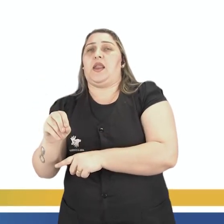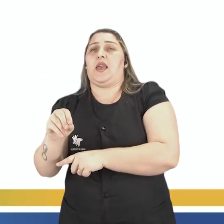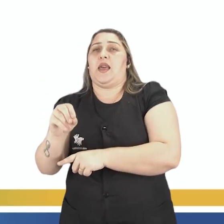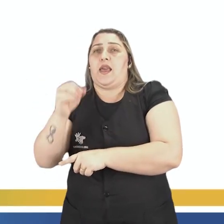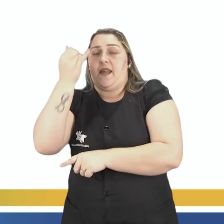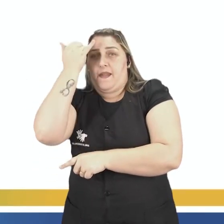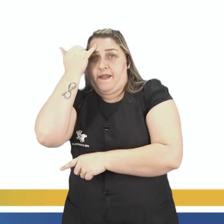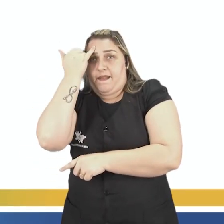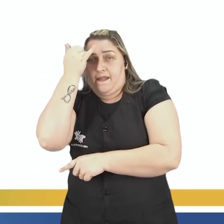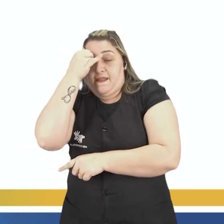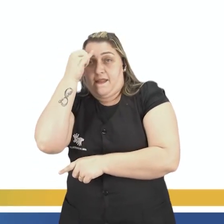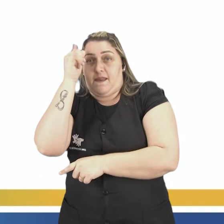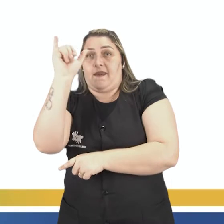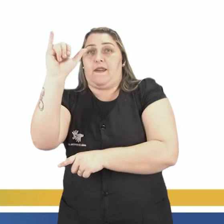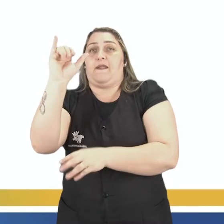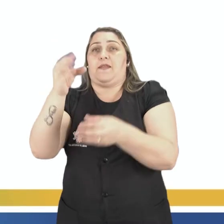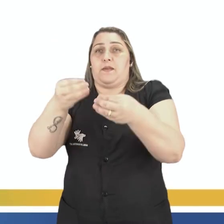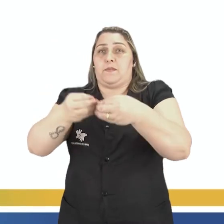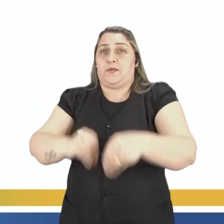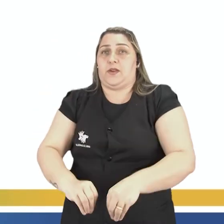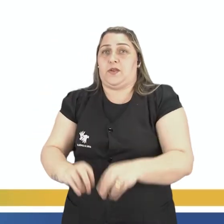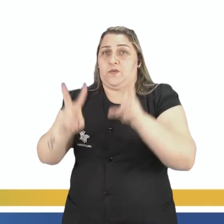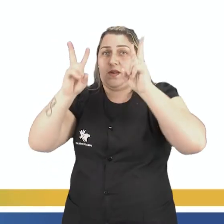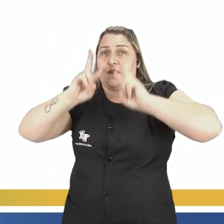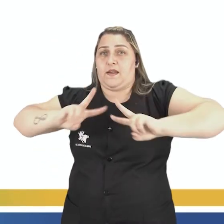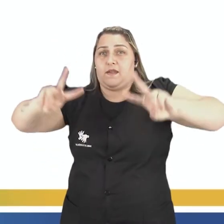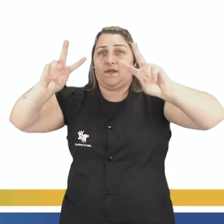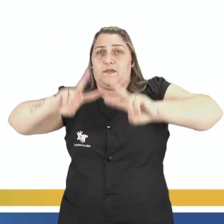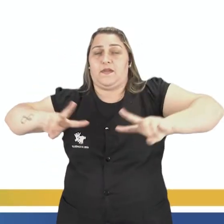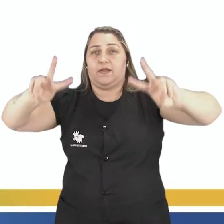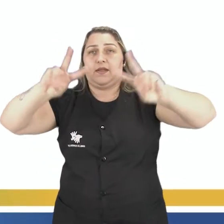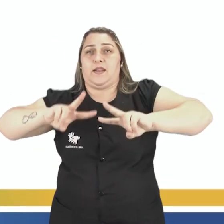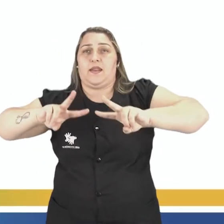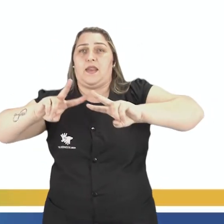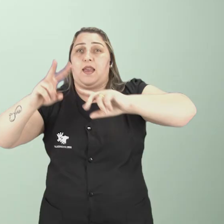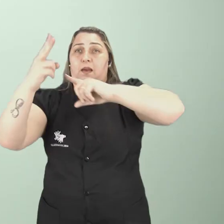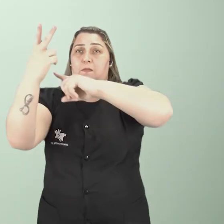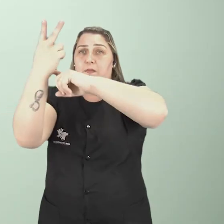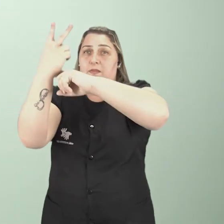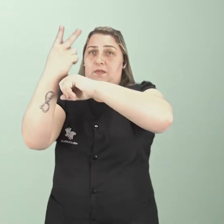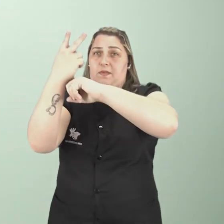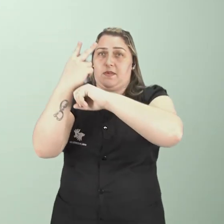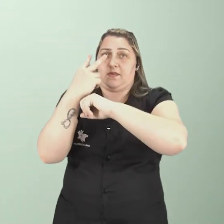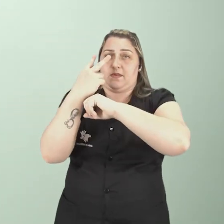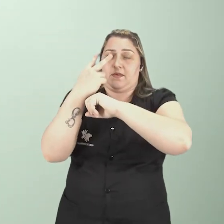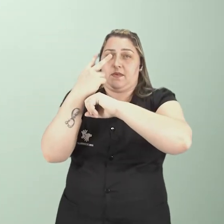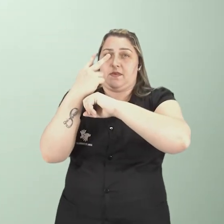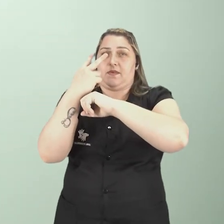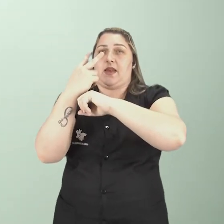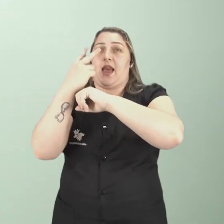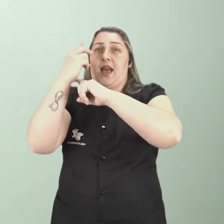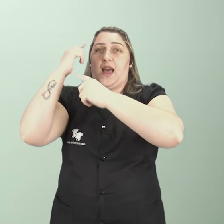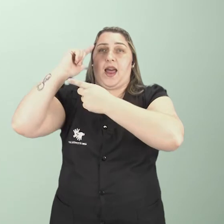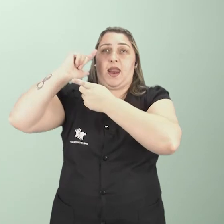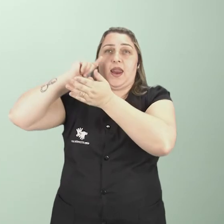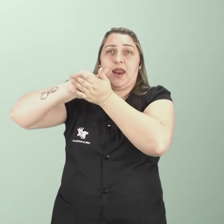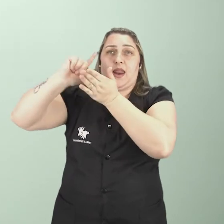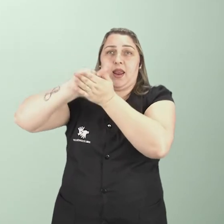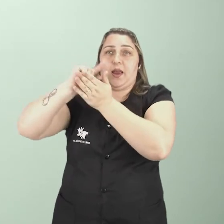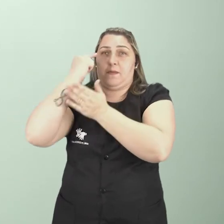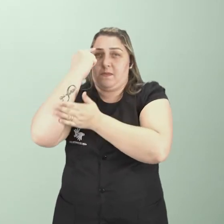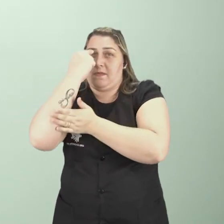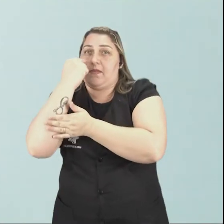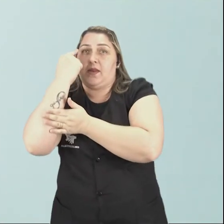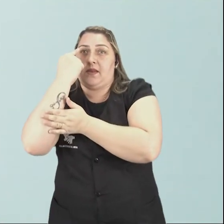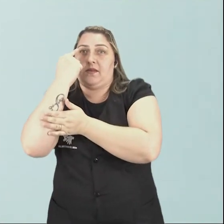prejudicar a sua visão. Então, a lágrima, ela serve para a limpeza dos seus